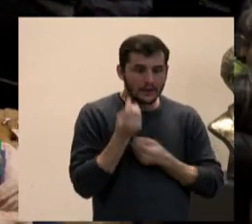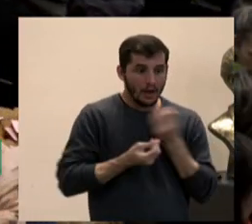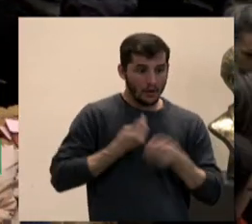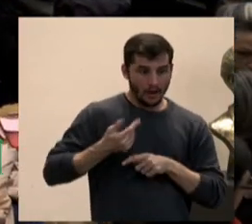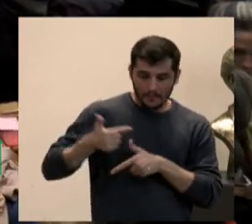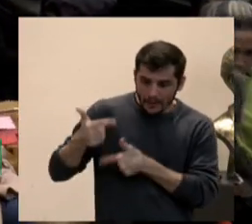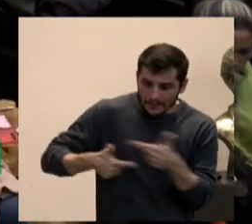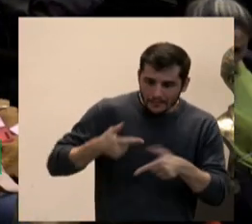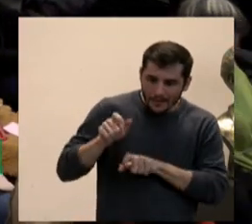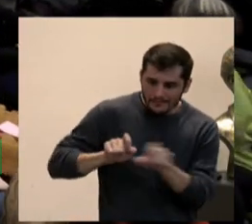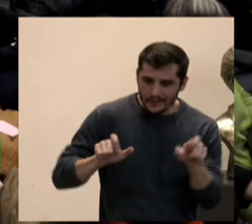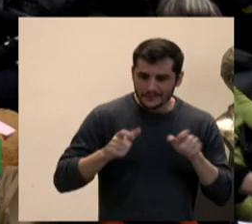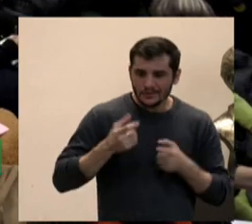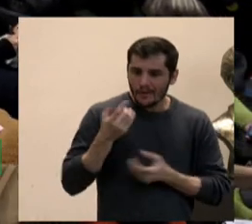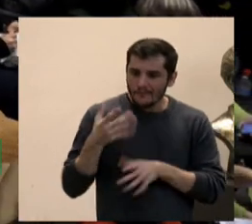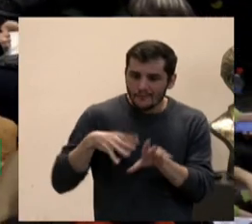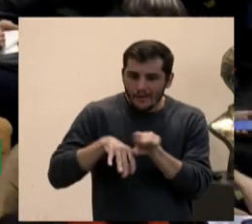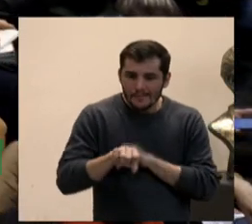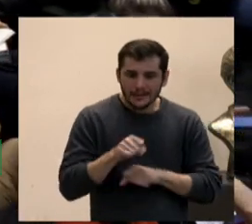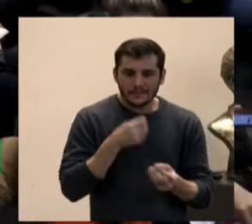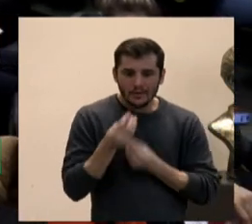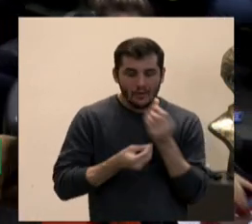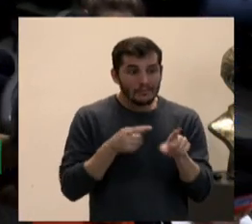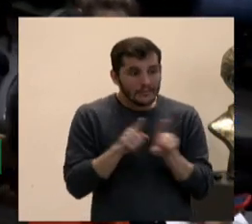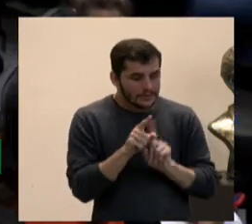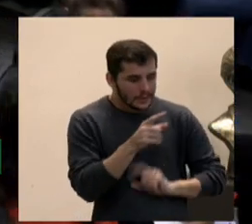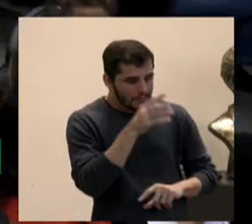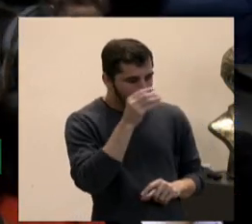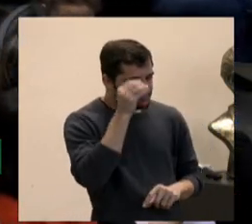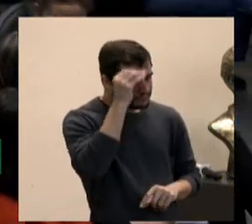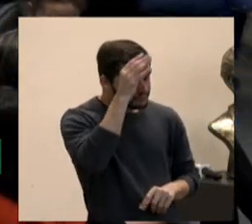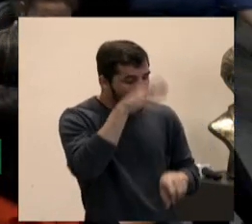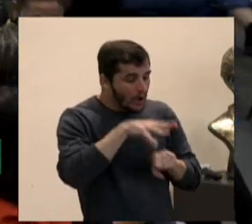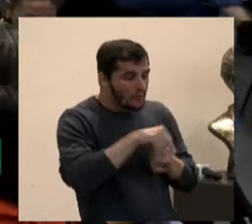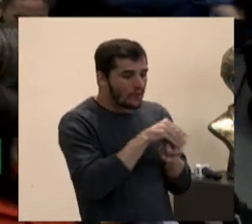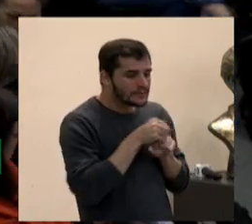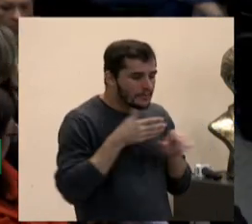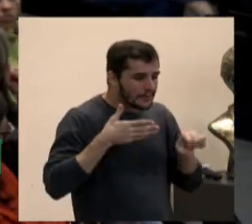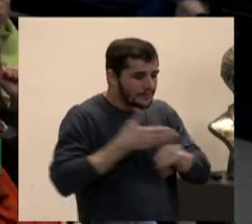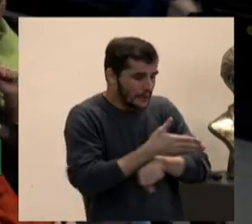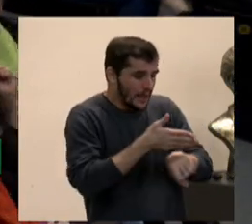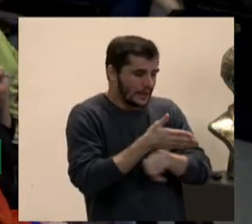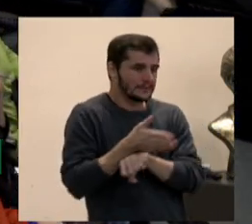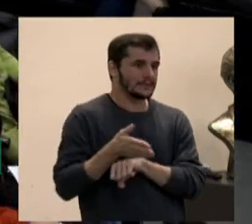ser usufruto, né, do ponto de vista do acesso ao conhecimento. Né? Então,